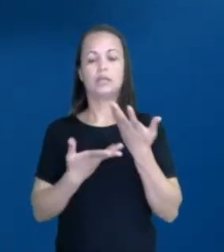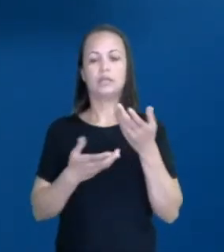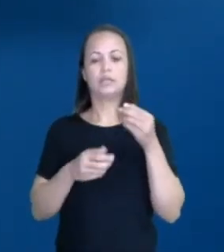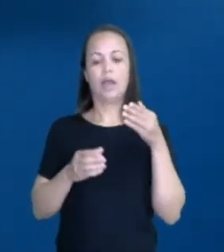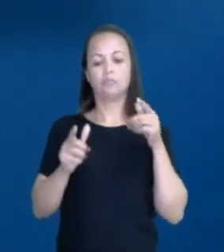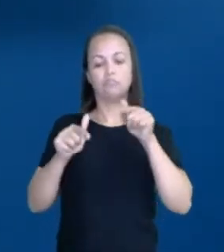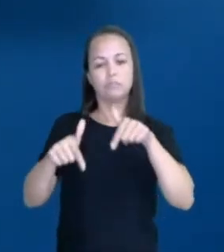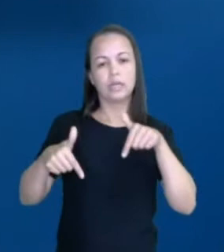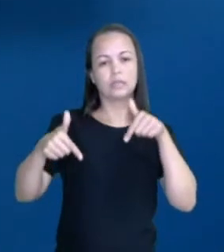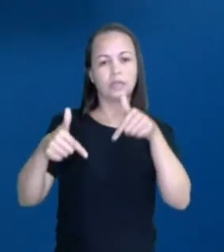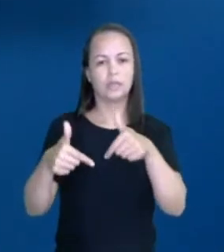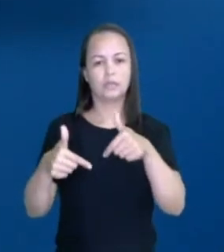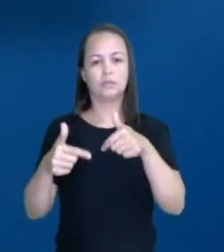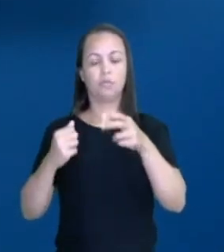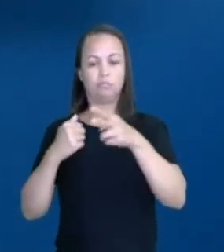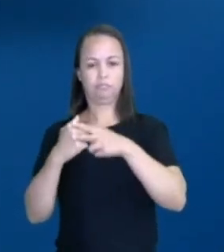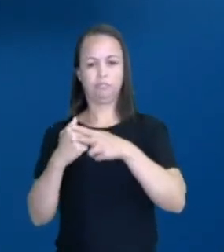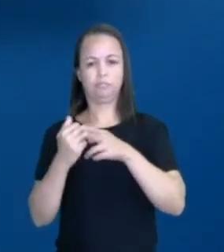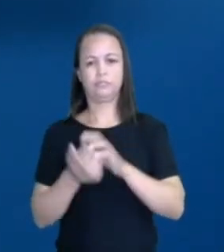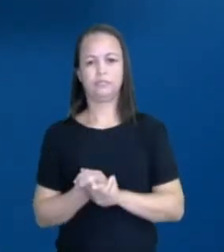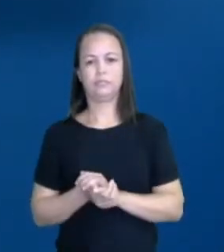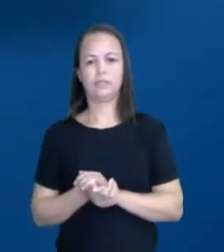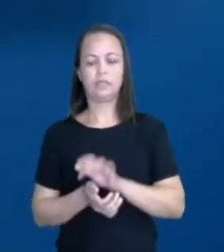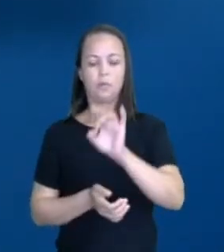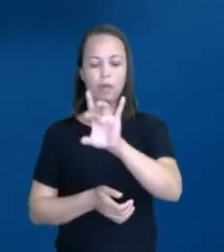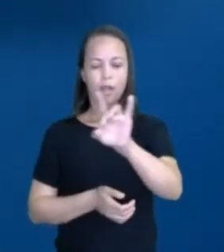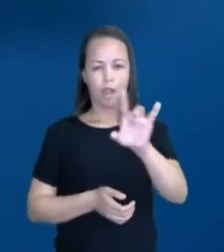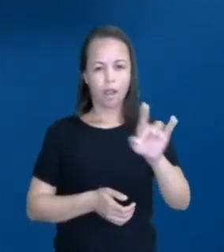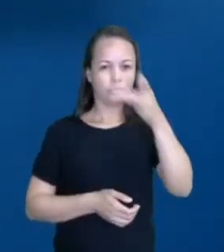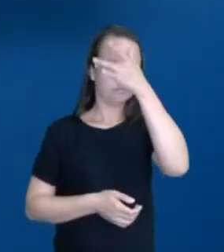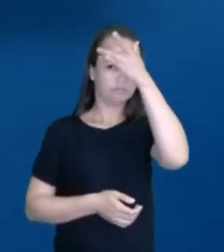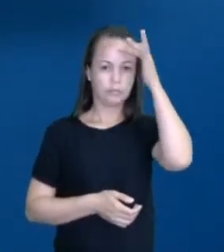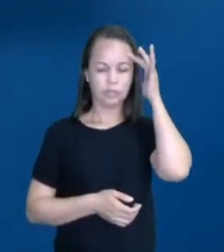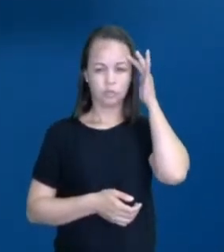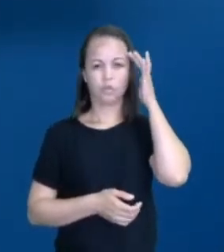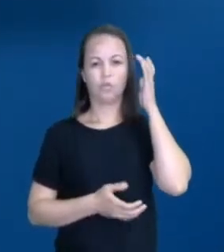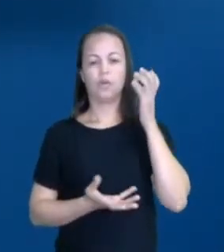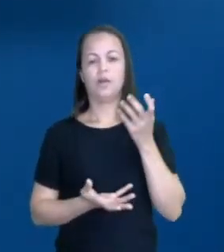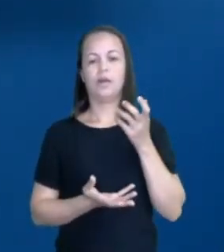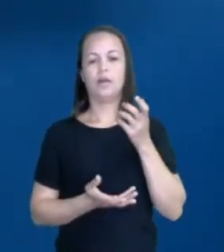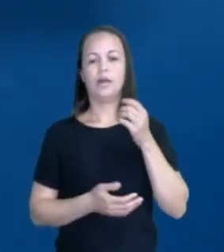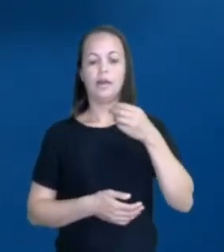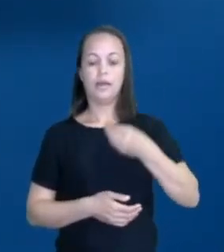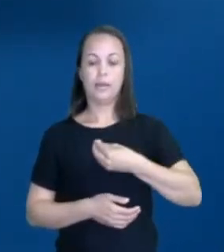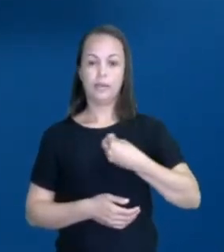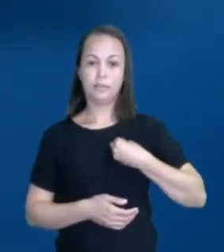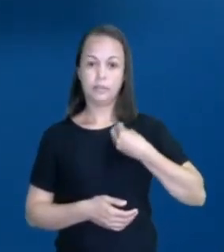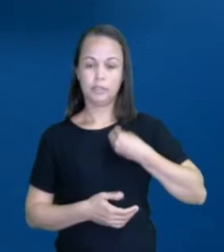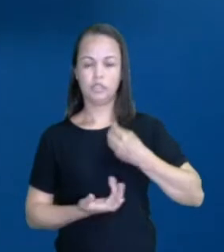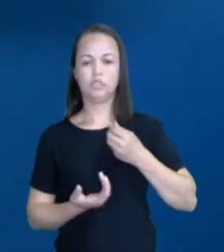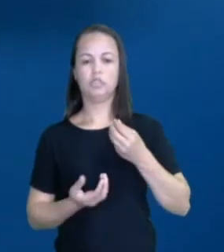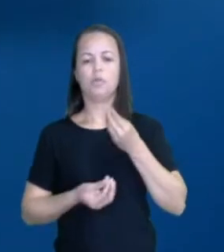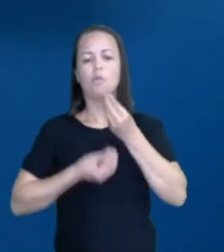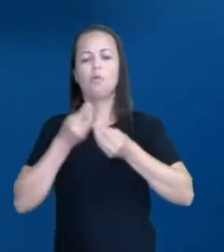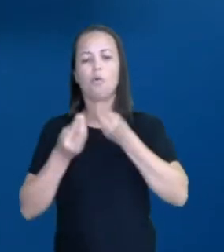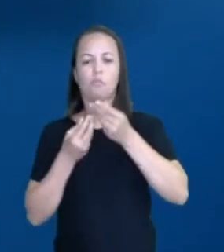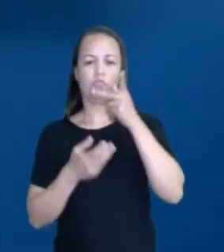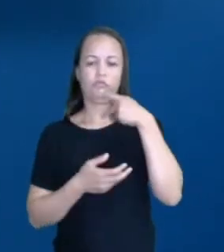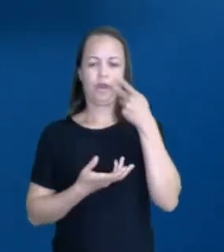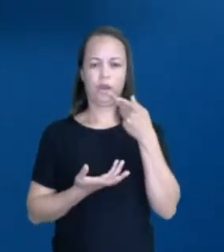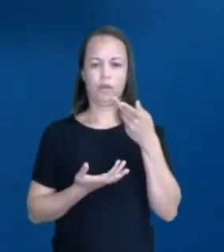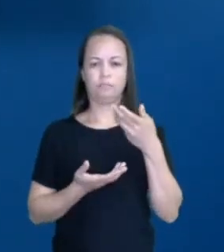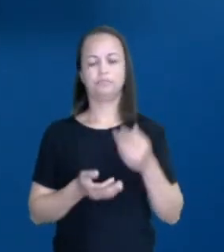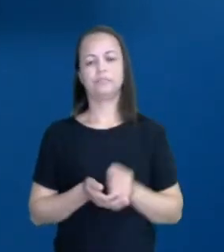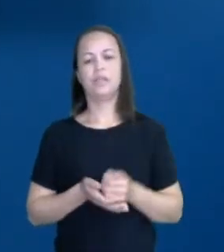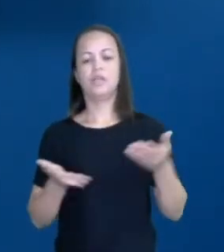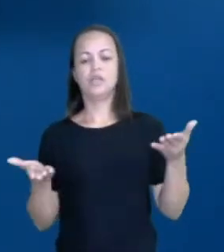praticando a ação do verbo. Então, para cada pessoa do discurso, existe uma forma de se falar o verbo. E